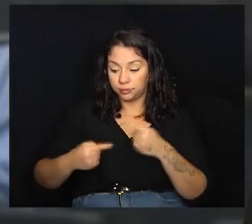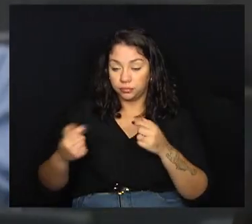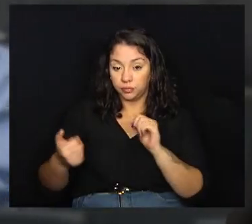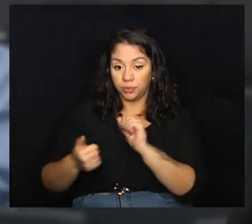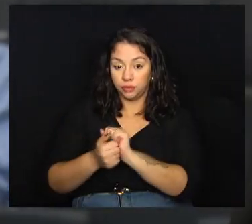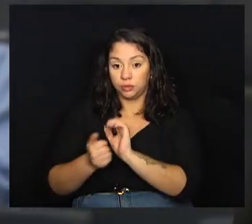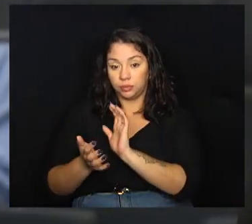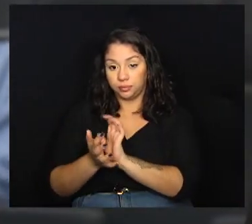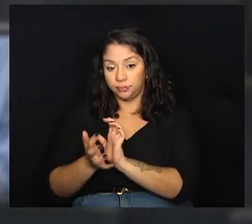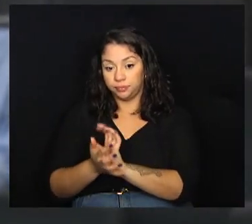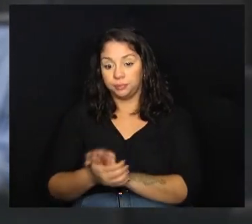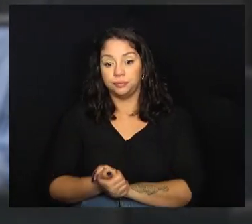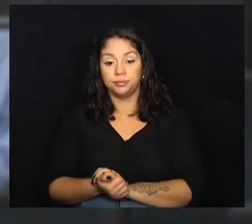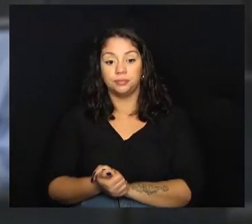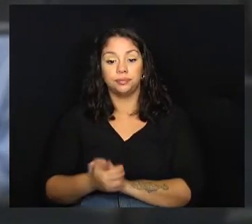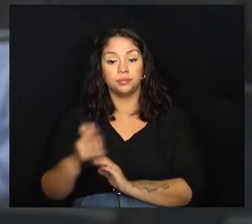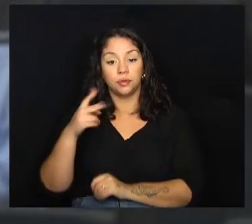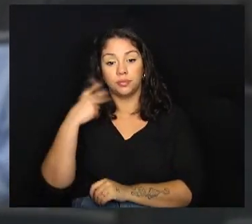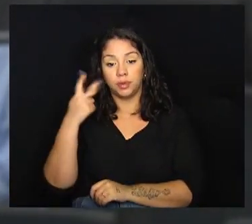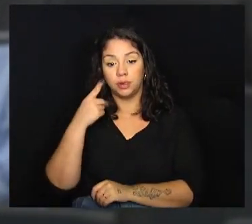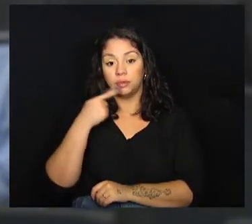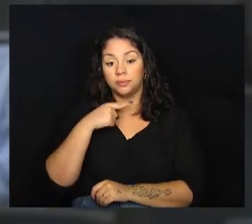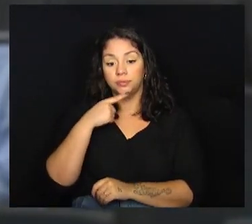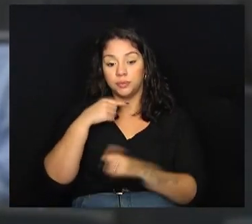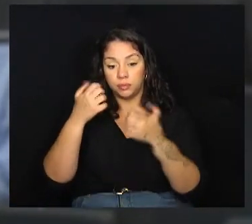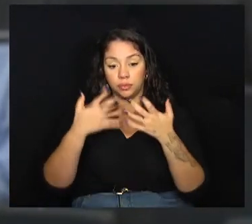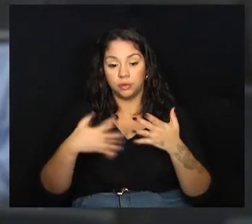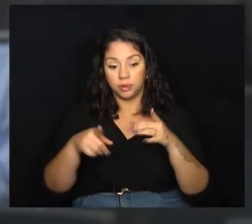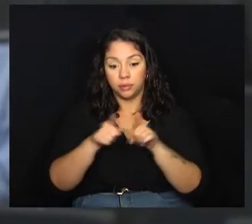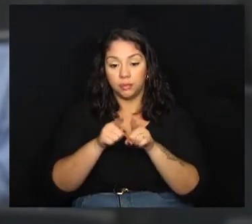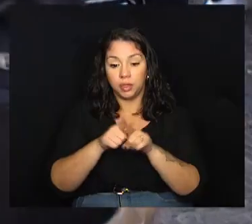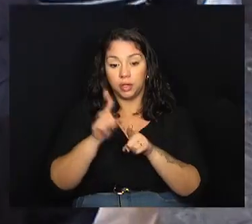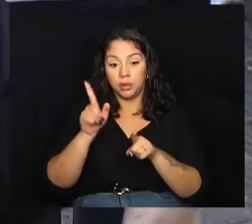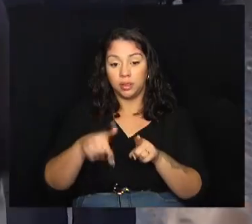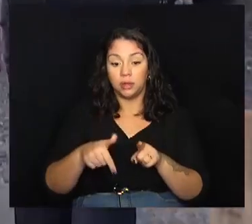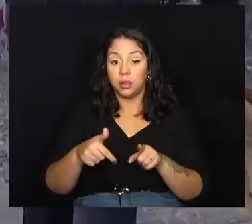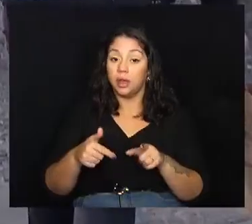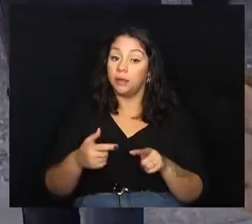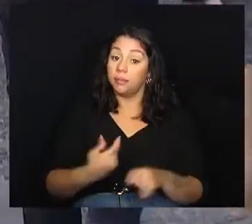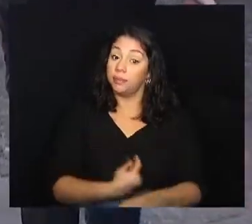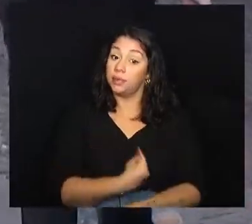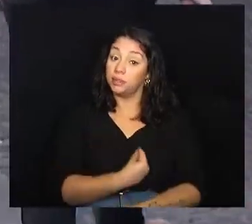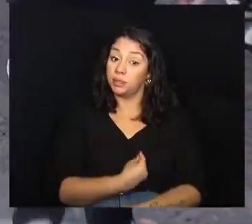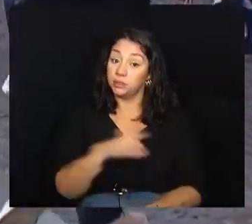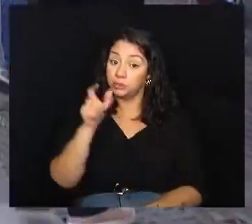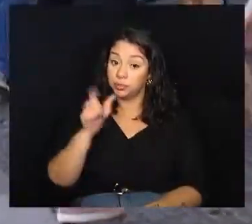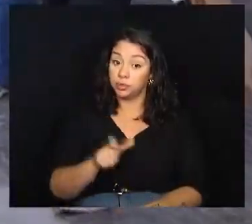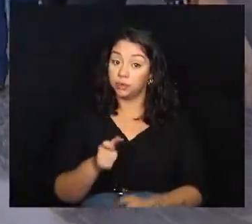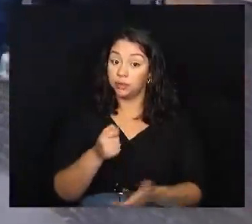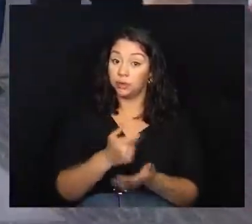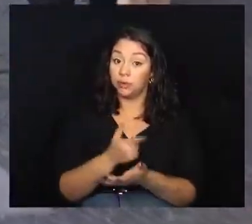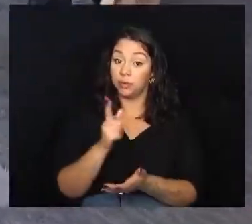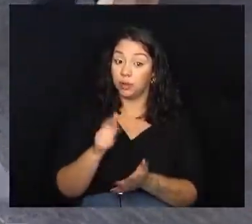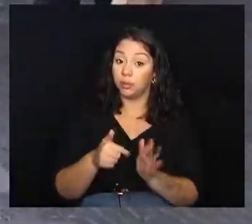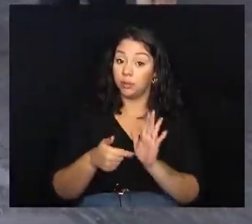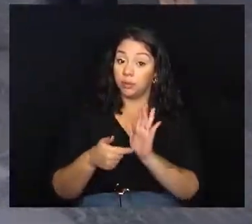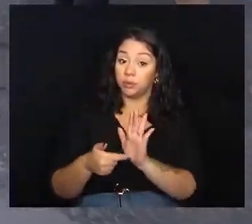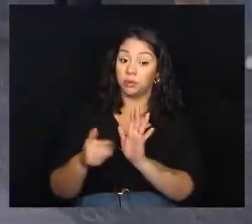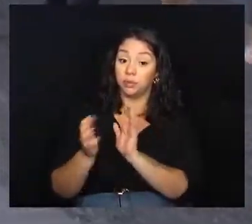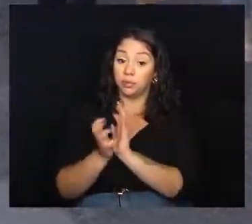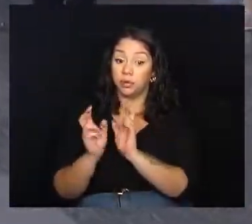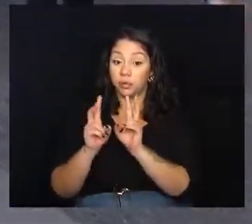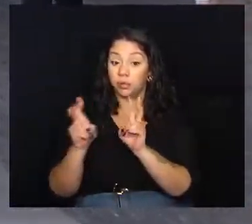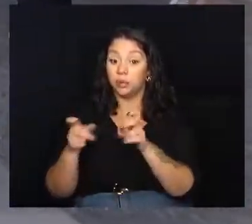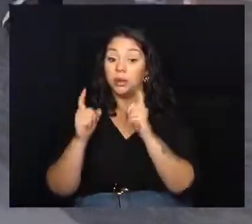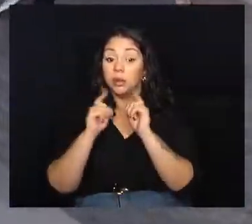comissão. Conforme o vereador, é relevante também a presença do consumidor para pontuar a comissão sobre